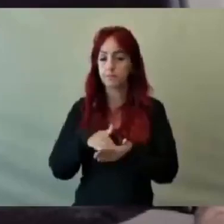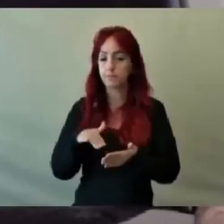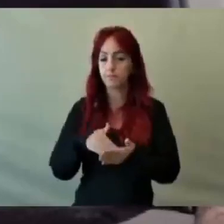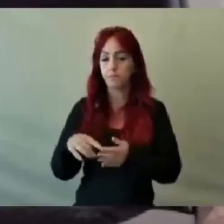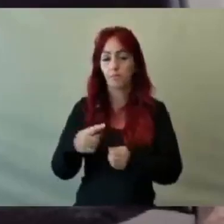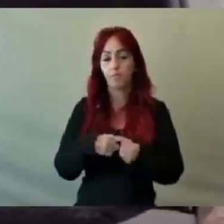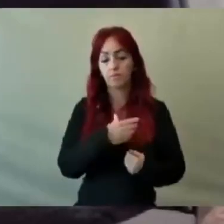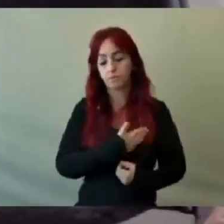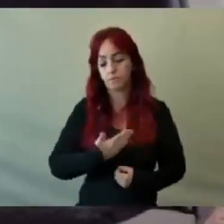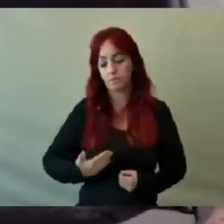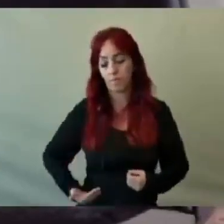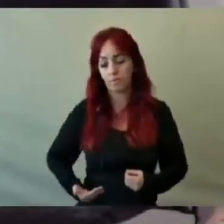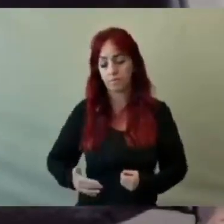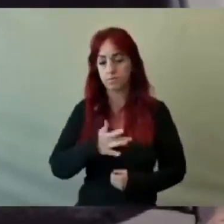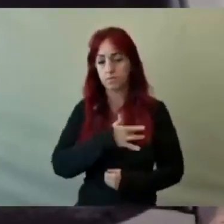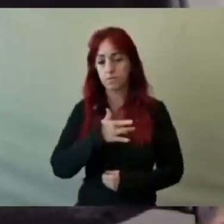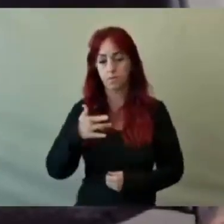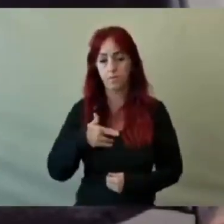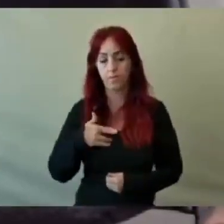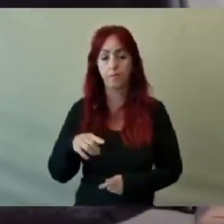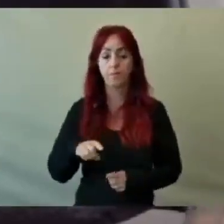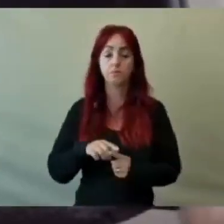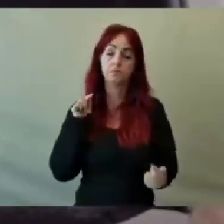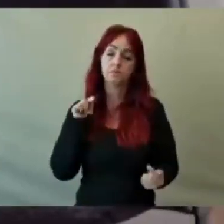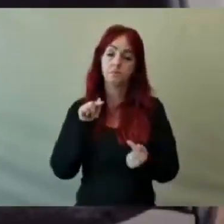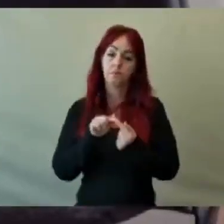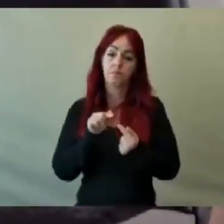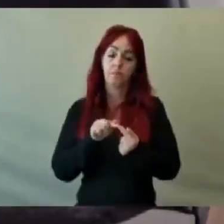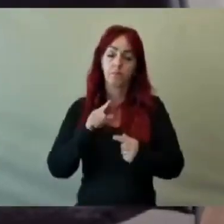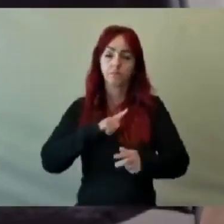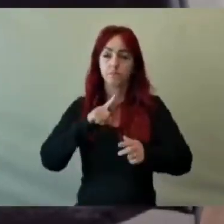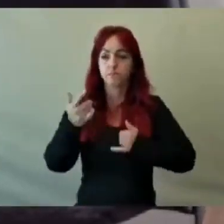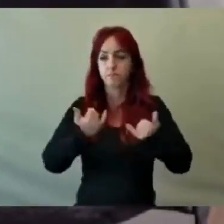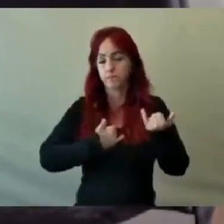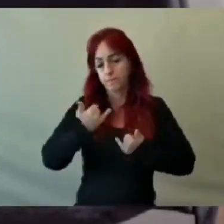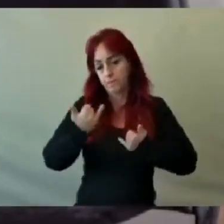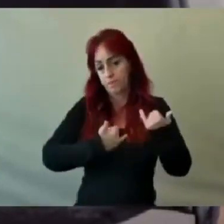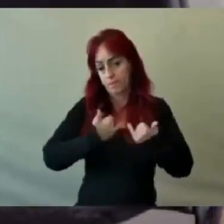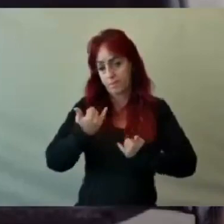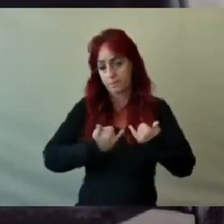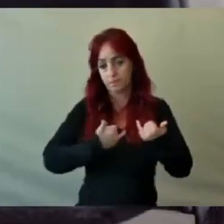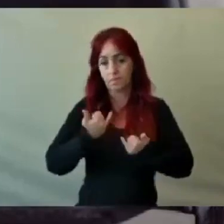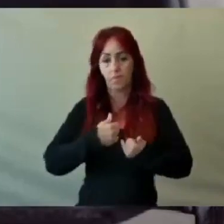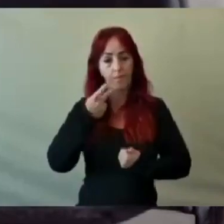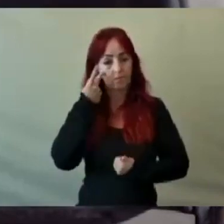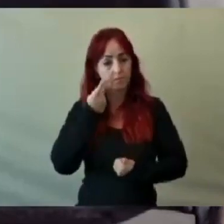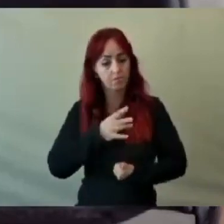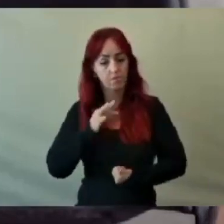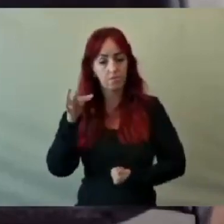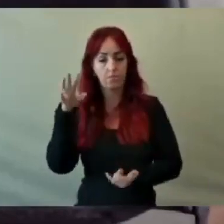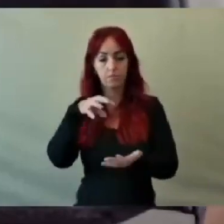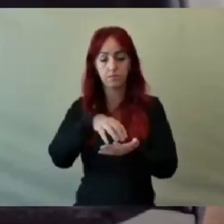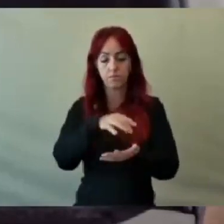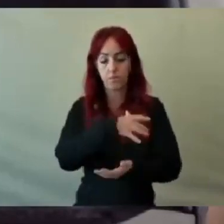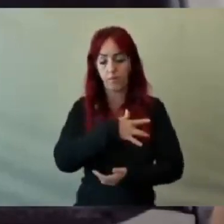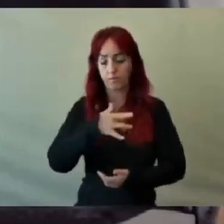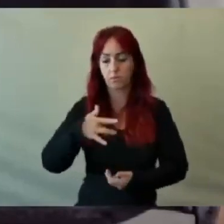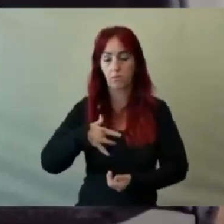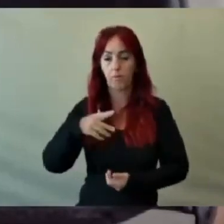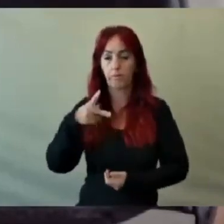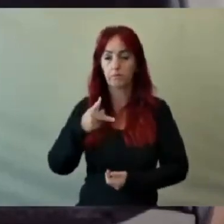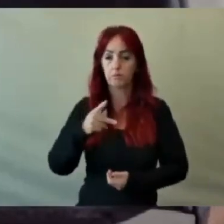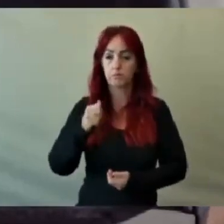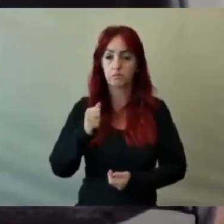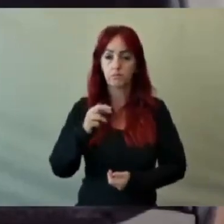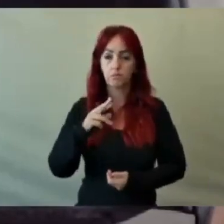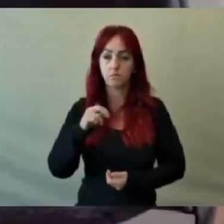Saúde. A finalidade, obter informações a respeito da visita técnica ao Centro de Saúde para a UNAS, realizada no dia 13 de